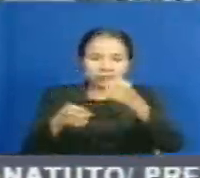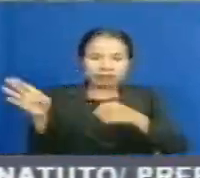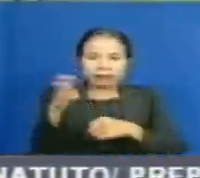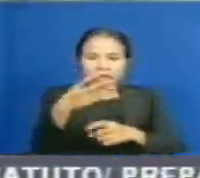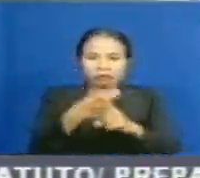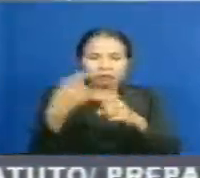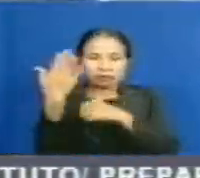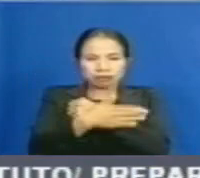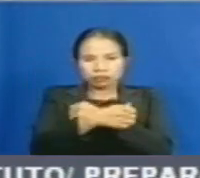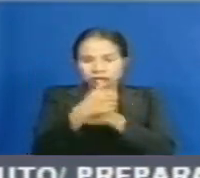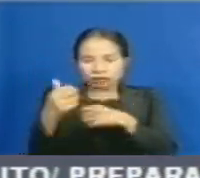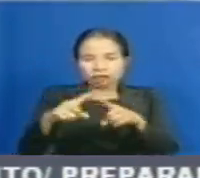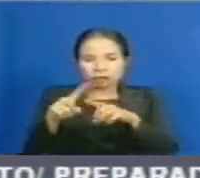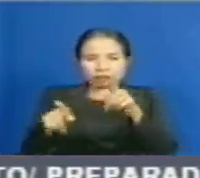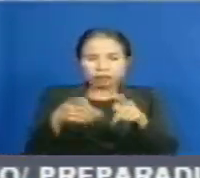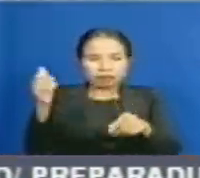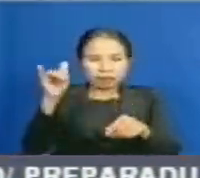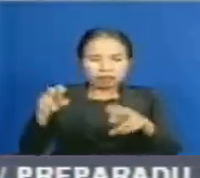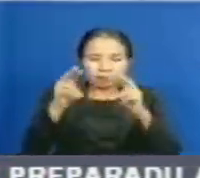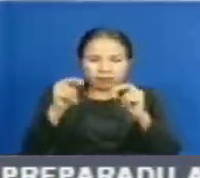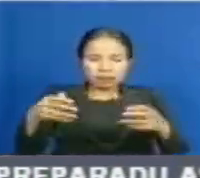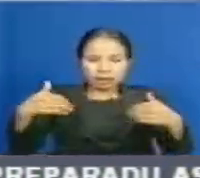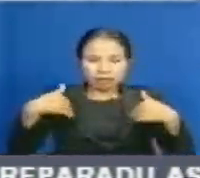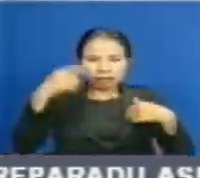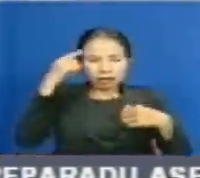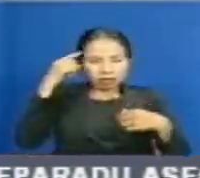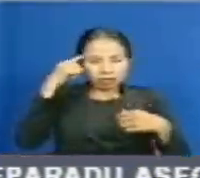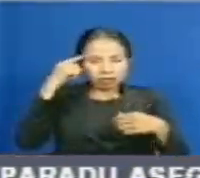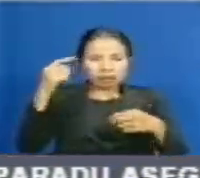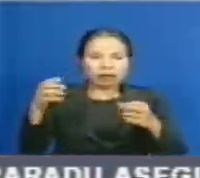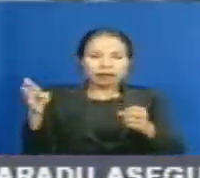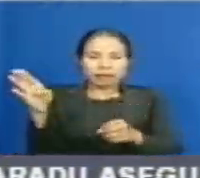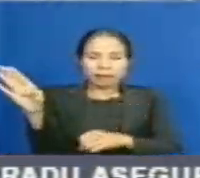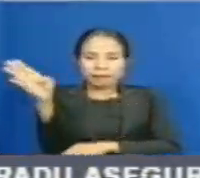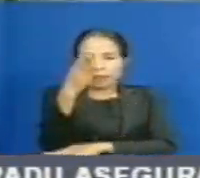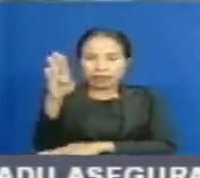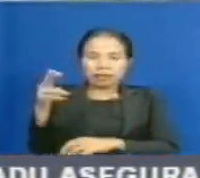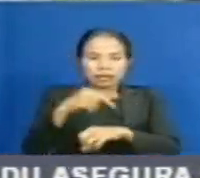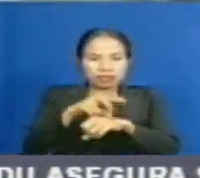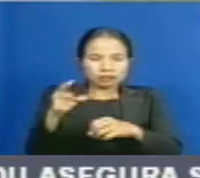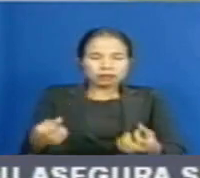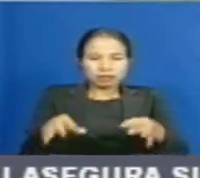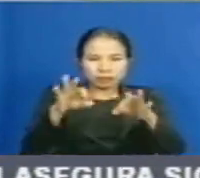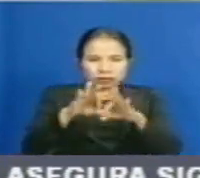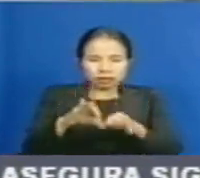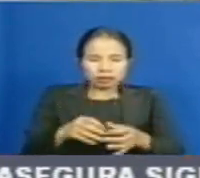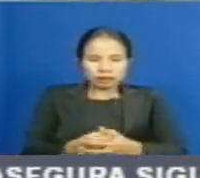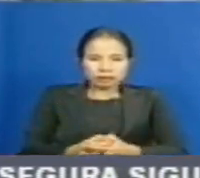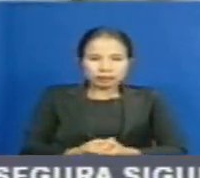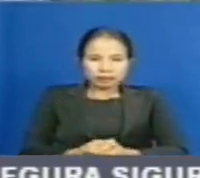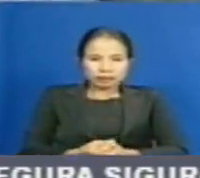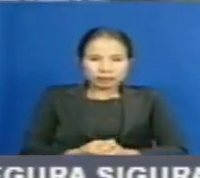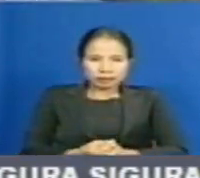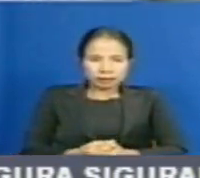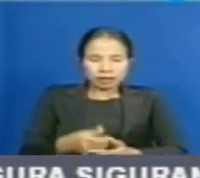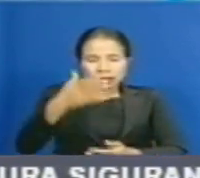usinação seluk nian, mai be Cidadão Sira, precisa iha consciência katak bandera nasional maki importante liu. Aluga